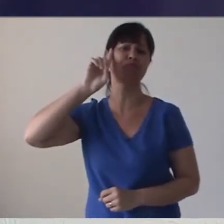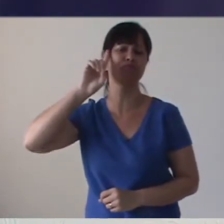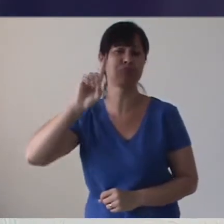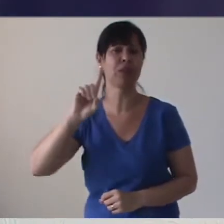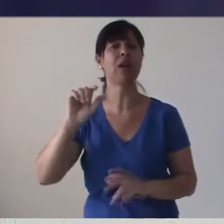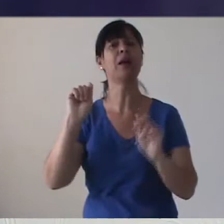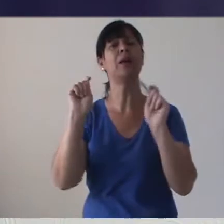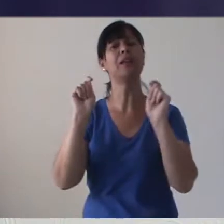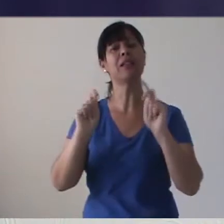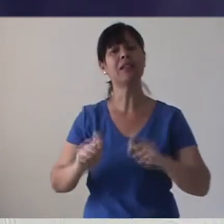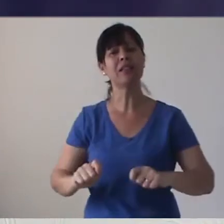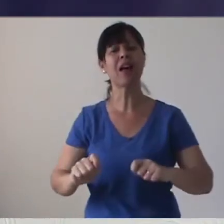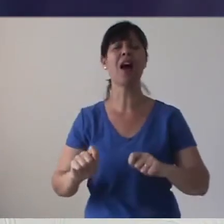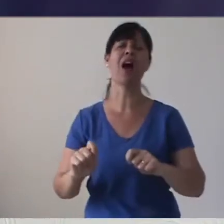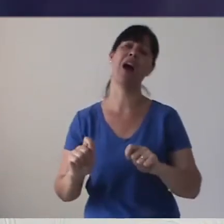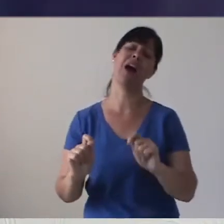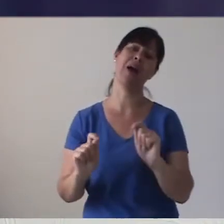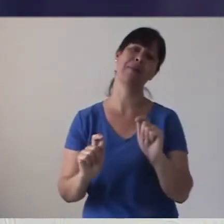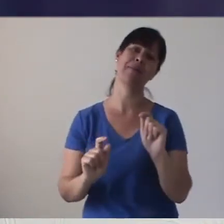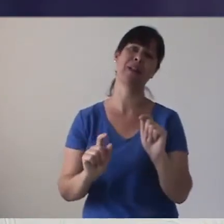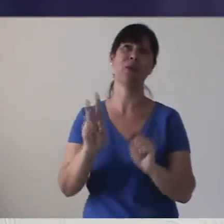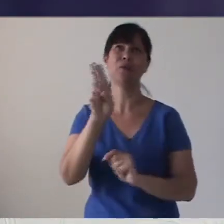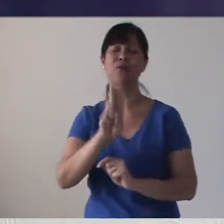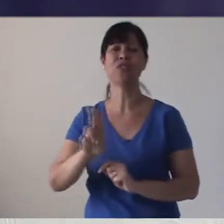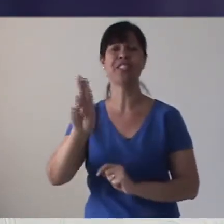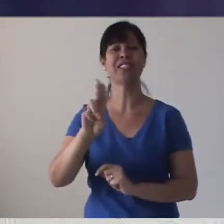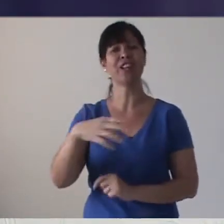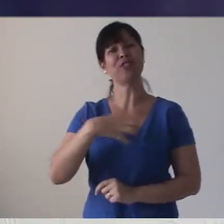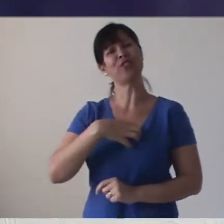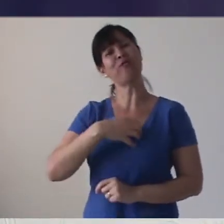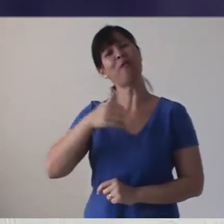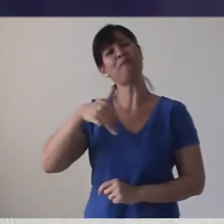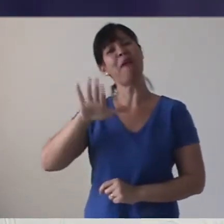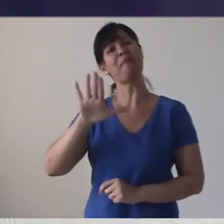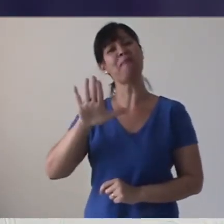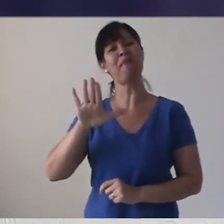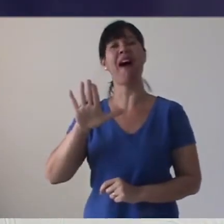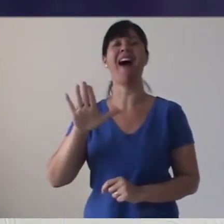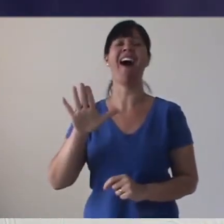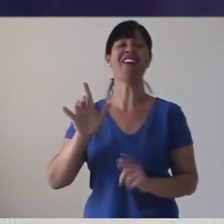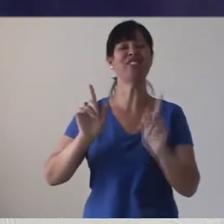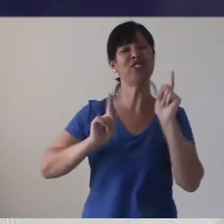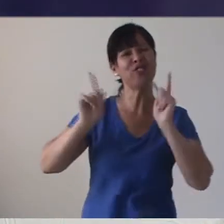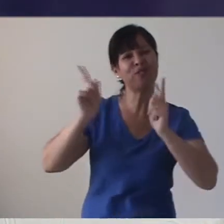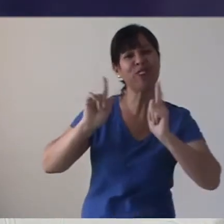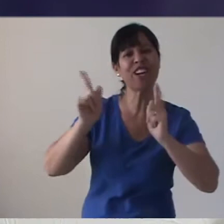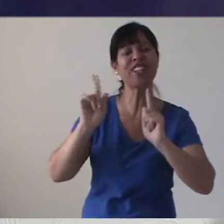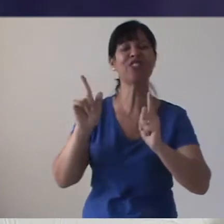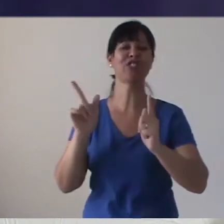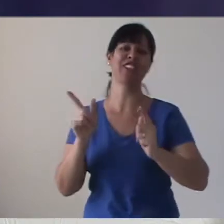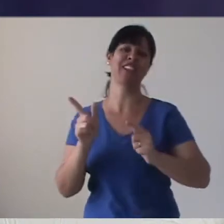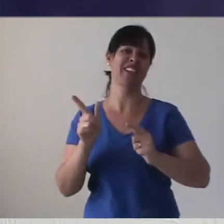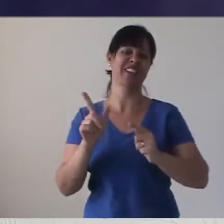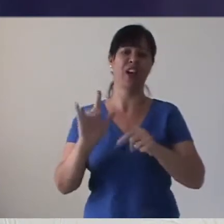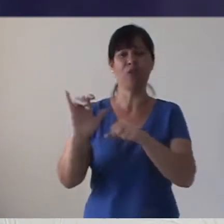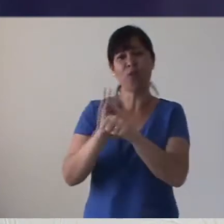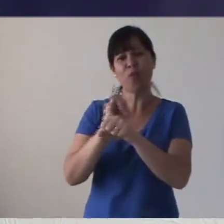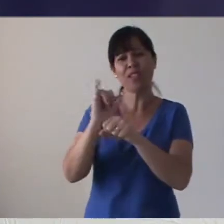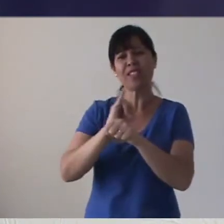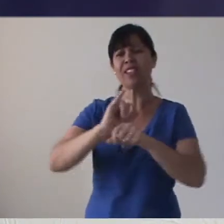também pode ser avaliada de uma forma um pouco mais divertida, né? Num escape room, né? Num